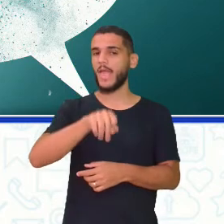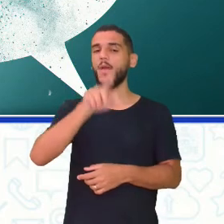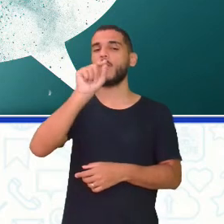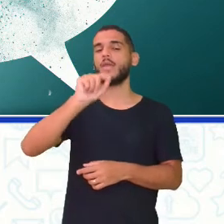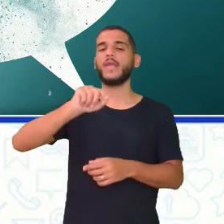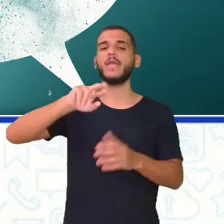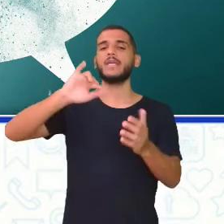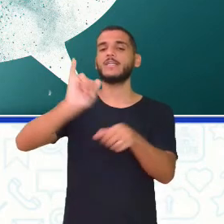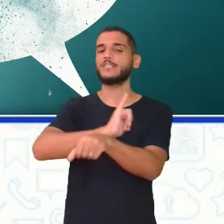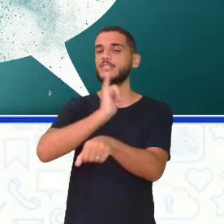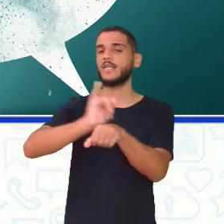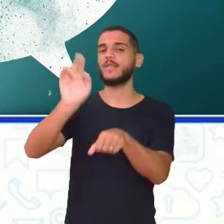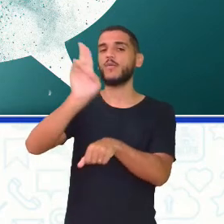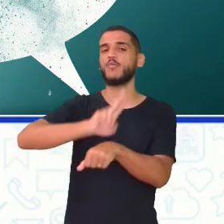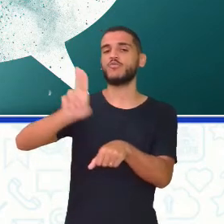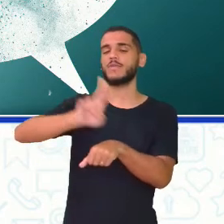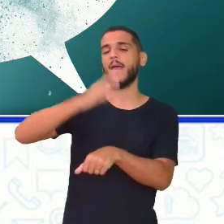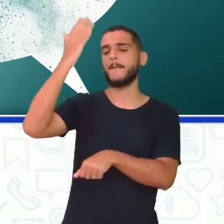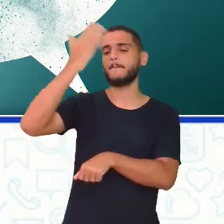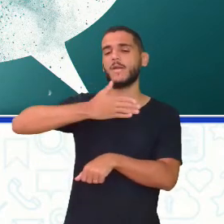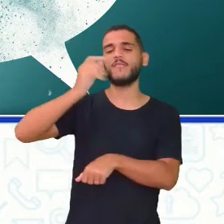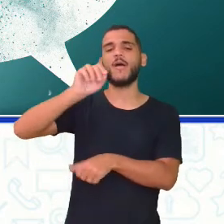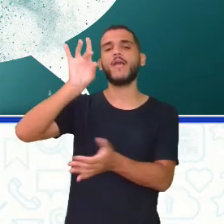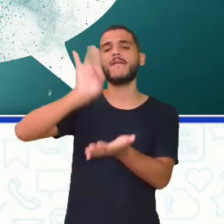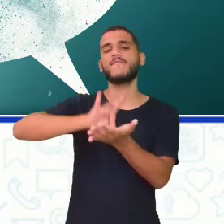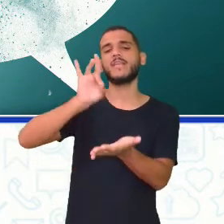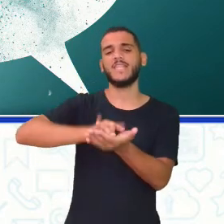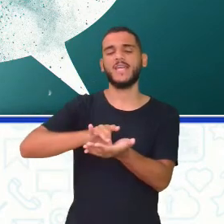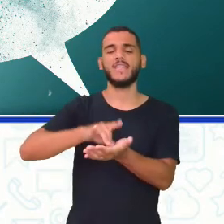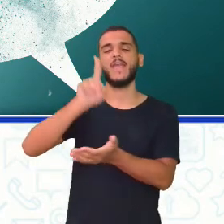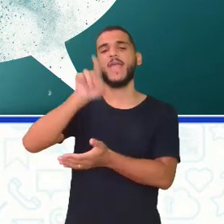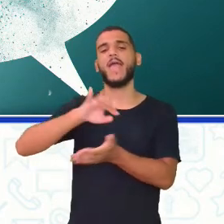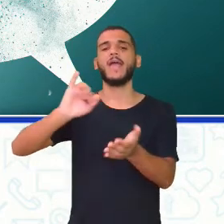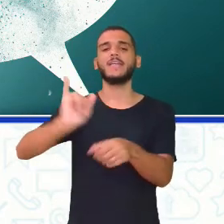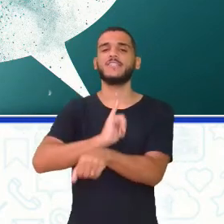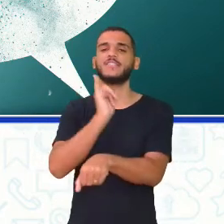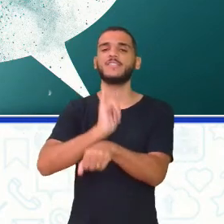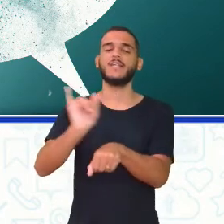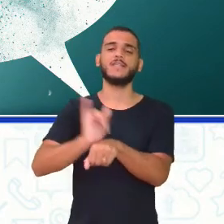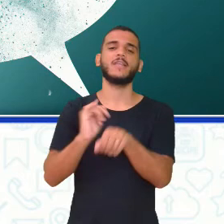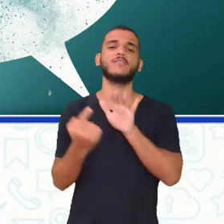para provar o fato, ou seja, é aquele caminho que eu falei no começo da aula